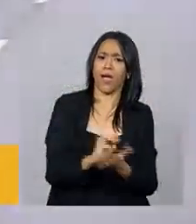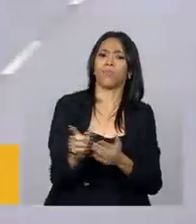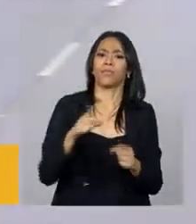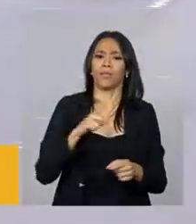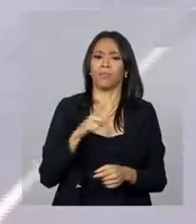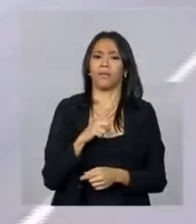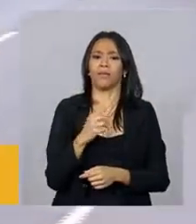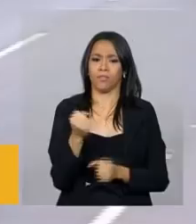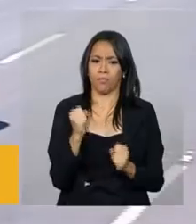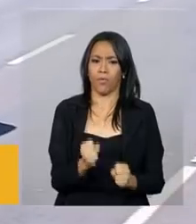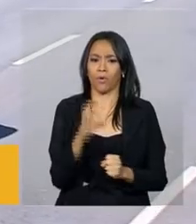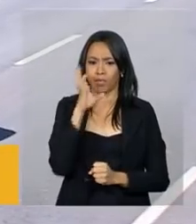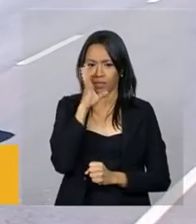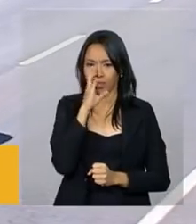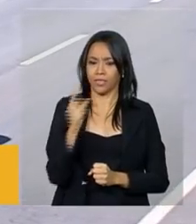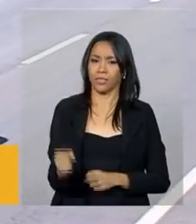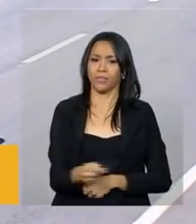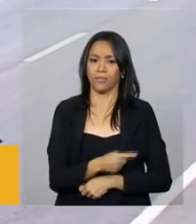o número